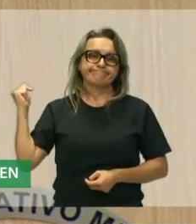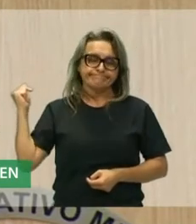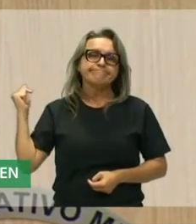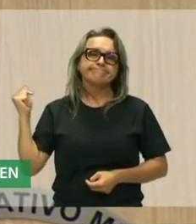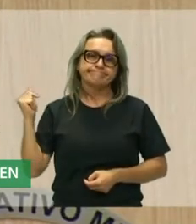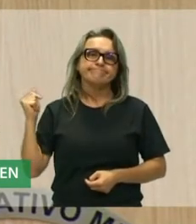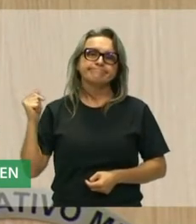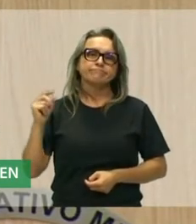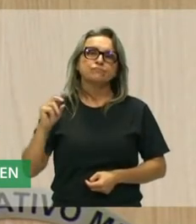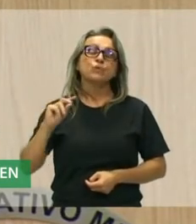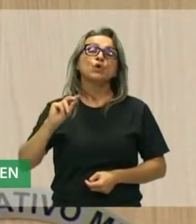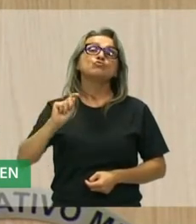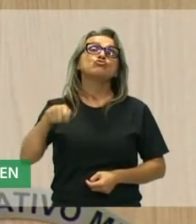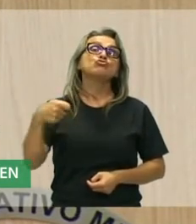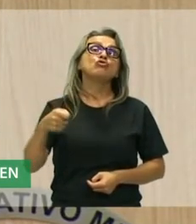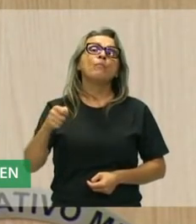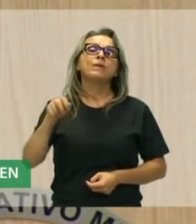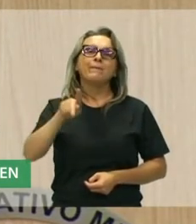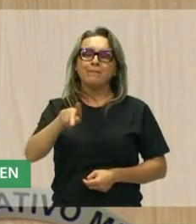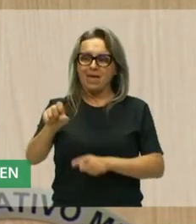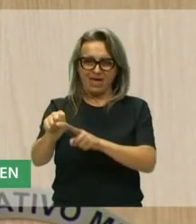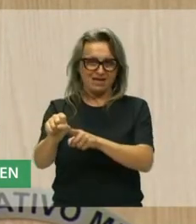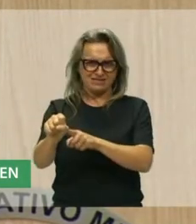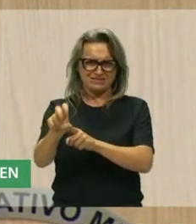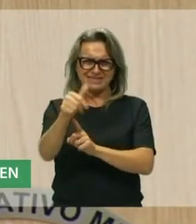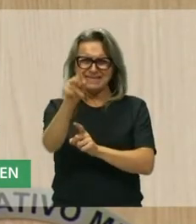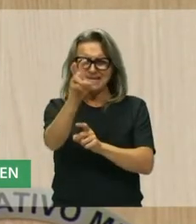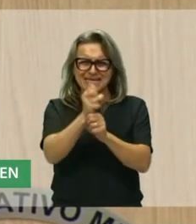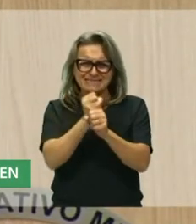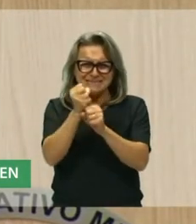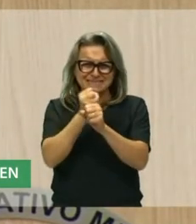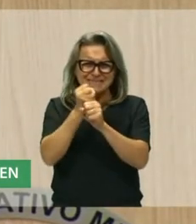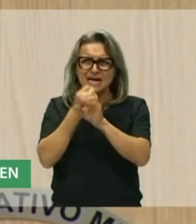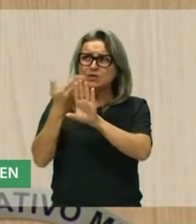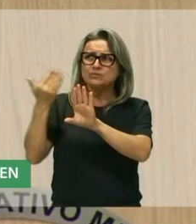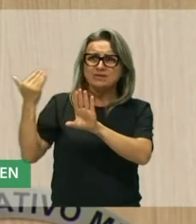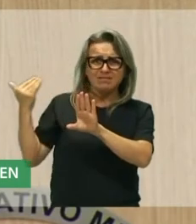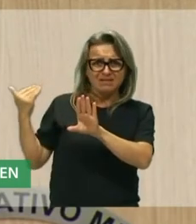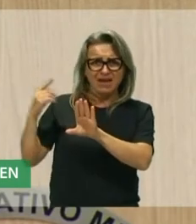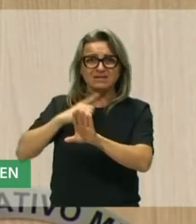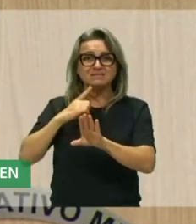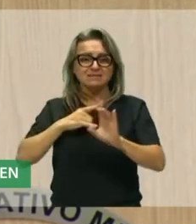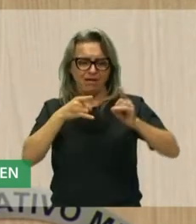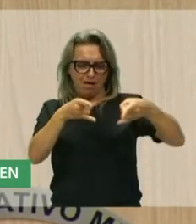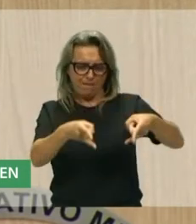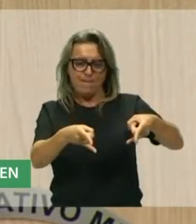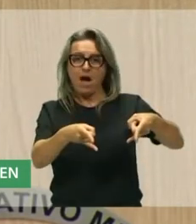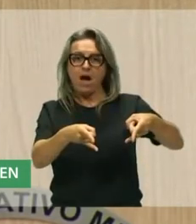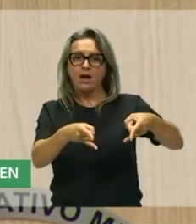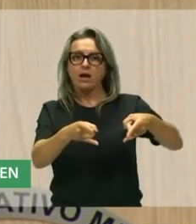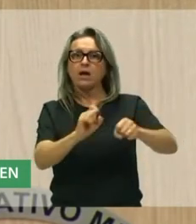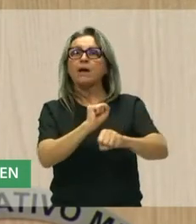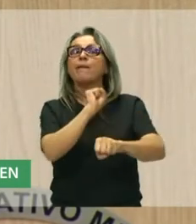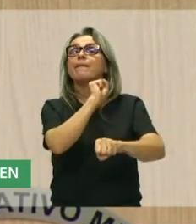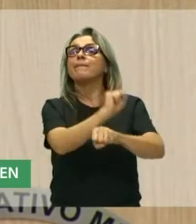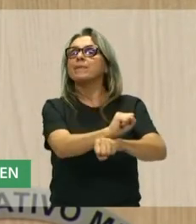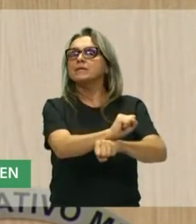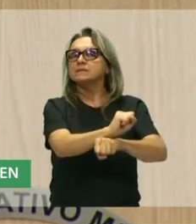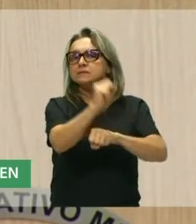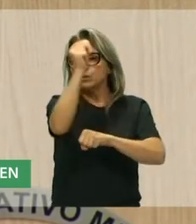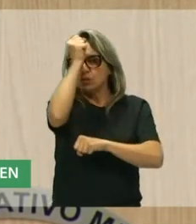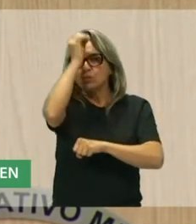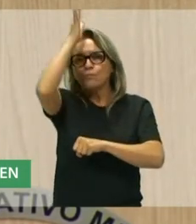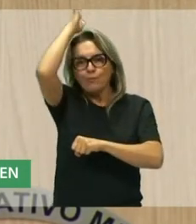nós chegávamos a ter maca, isso há 15 anos atrás, ter maca retida do bombeiro lá no hospital, porque eles não tinham